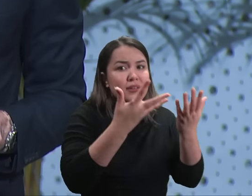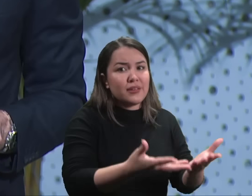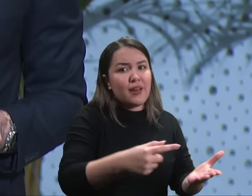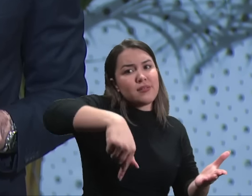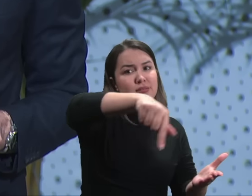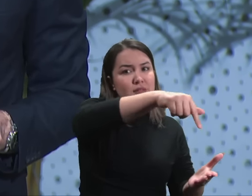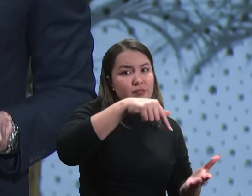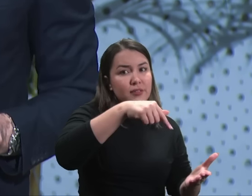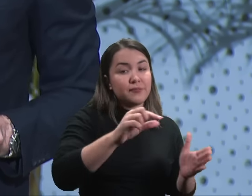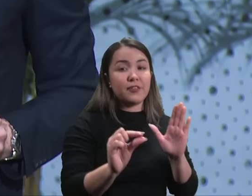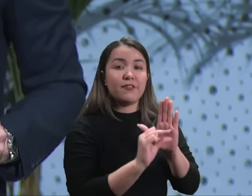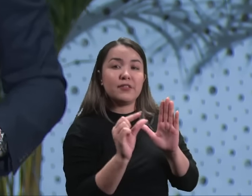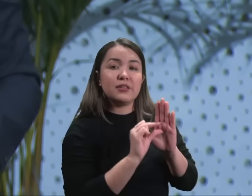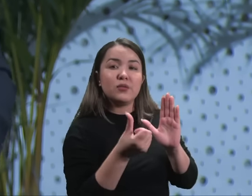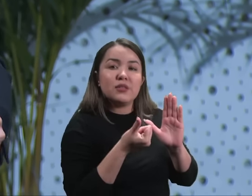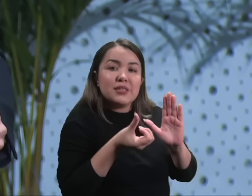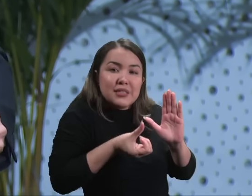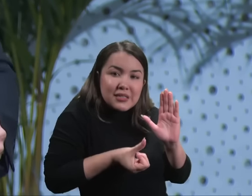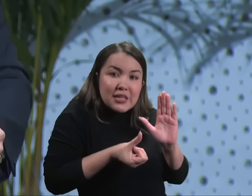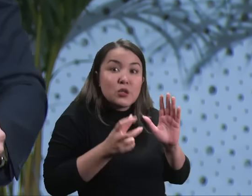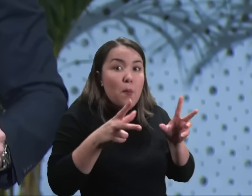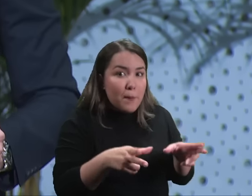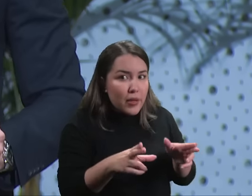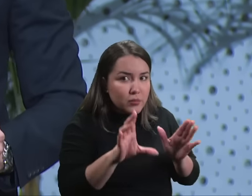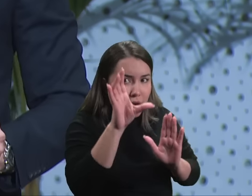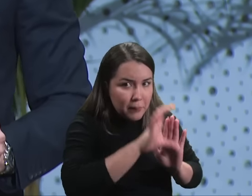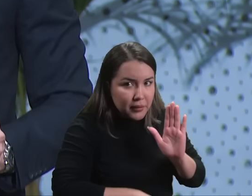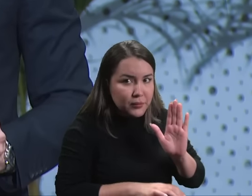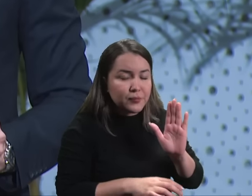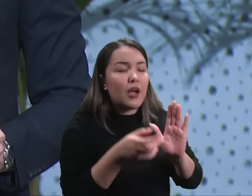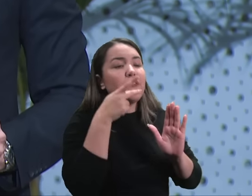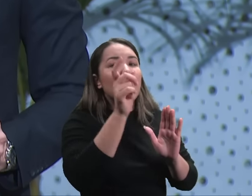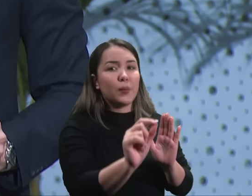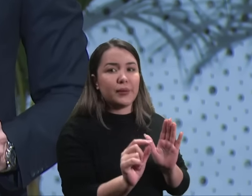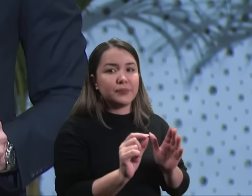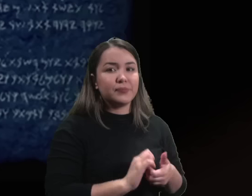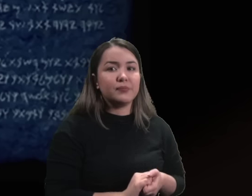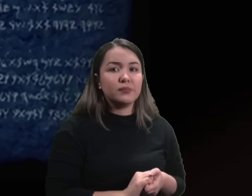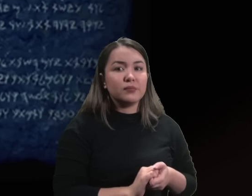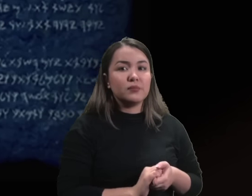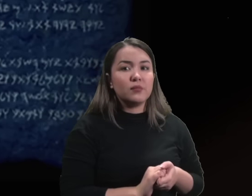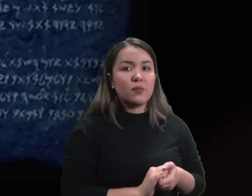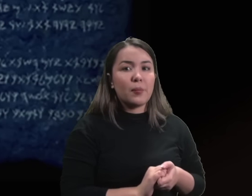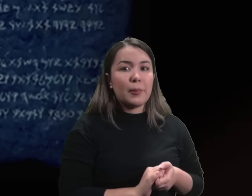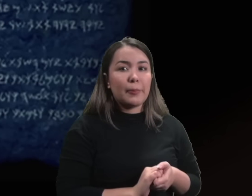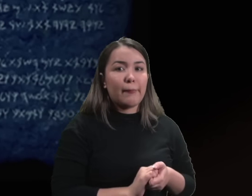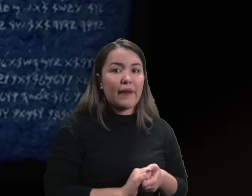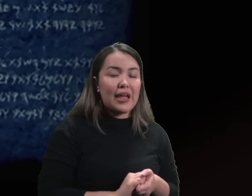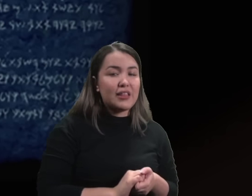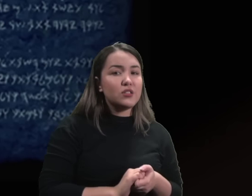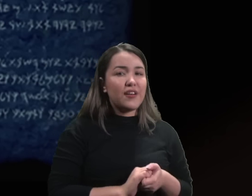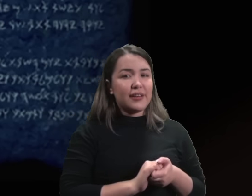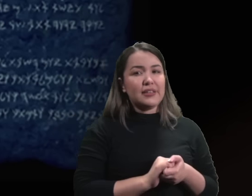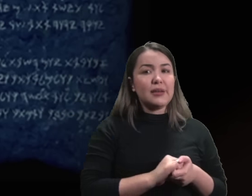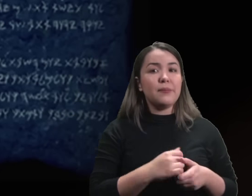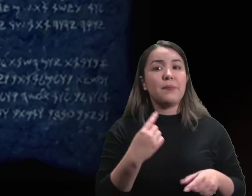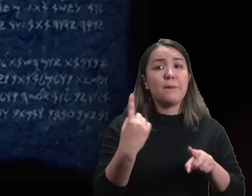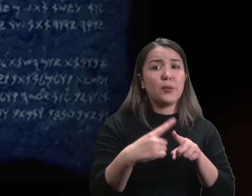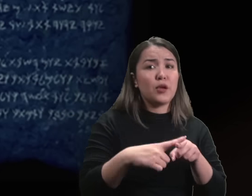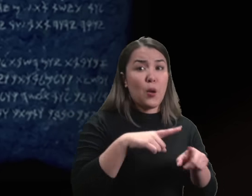Versículo 16 agora do mesmo Capítulo diz assim pelo que os filhos de Israel guardarão o